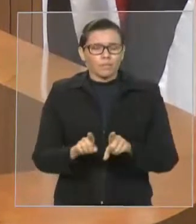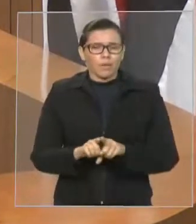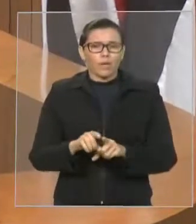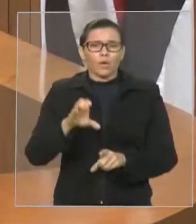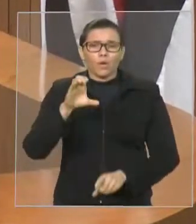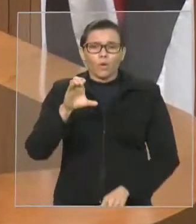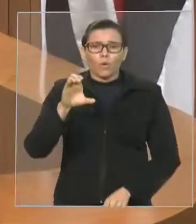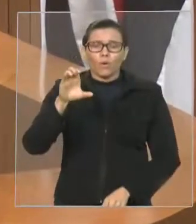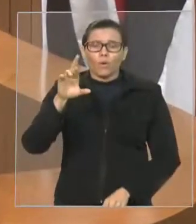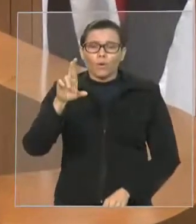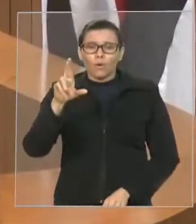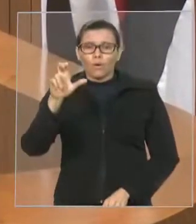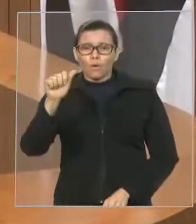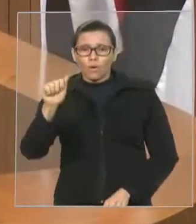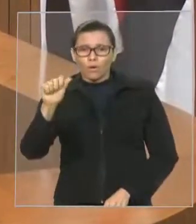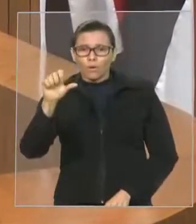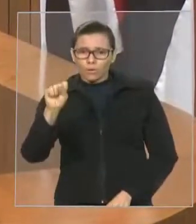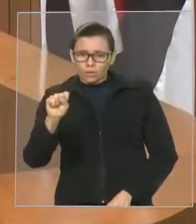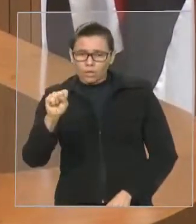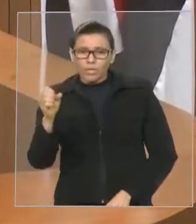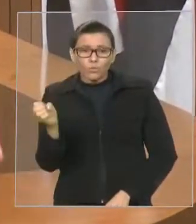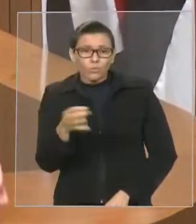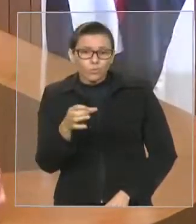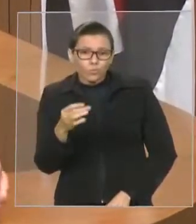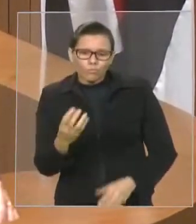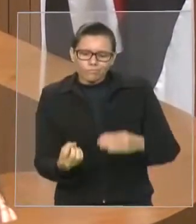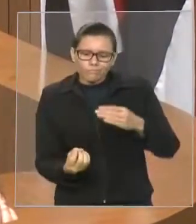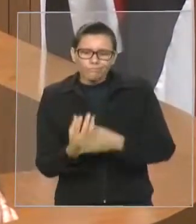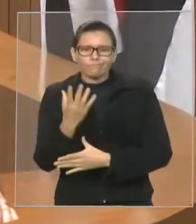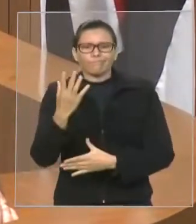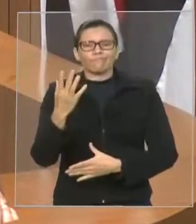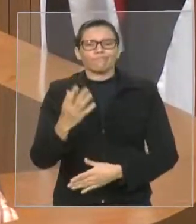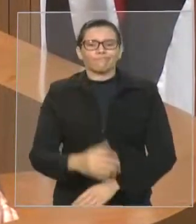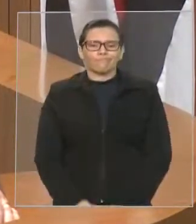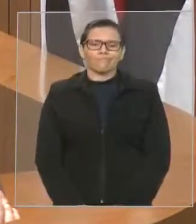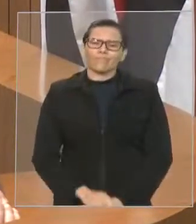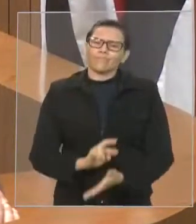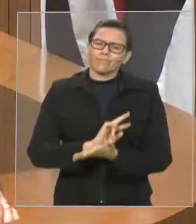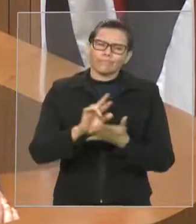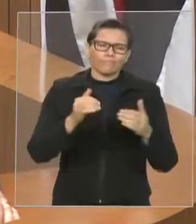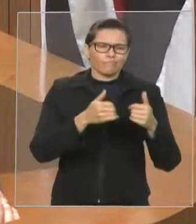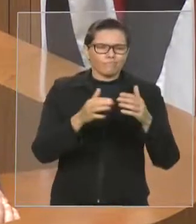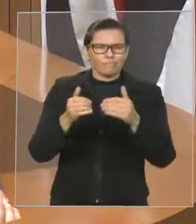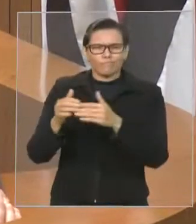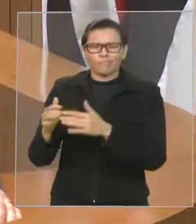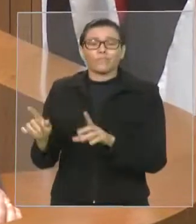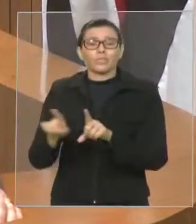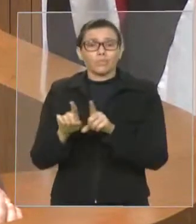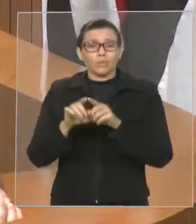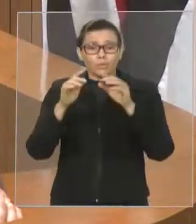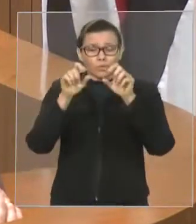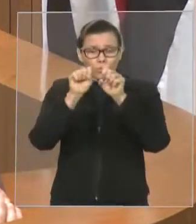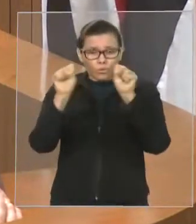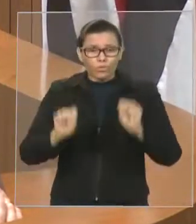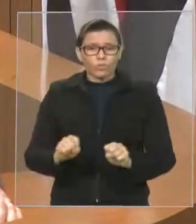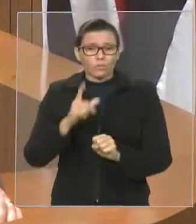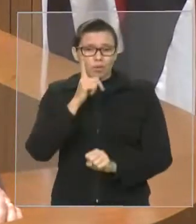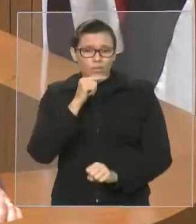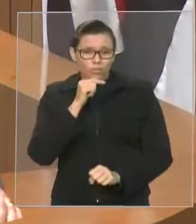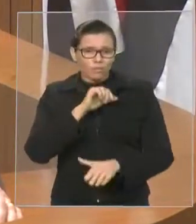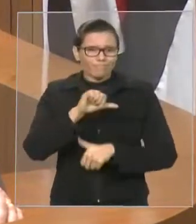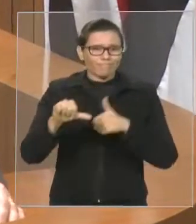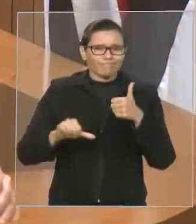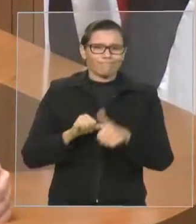de abastecimento d'água. Várias intervenções lá no município de São Bento, que somadas às ações da